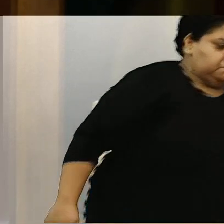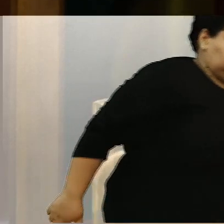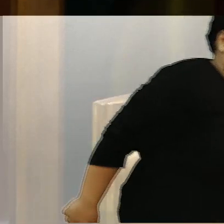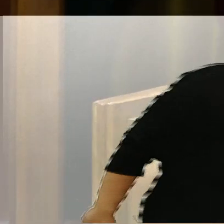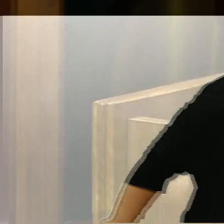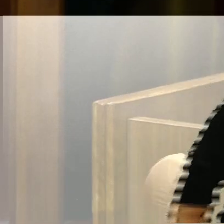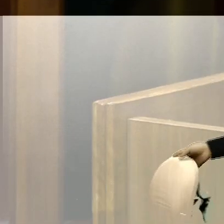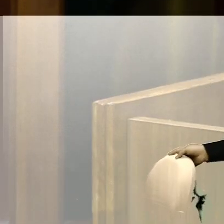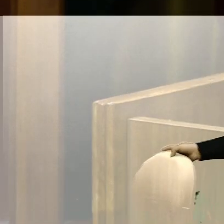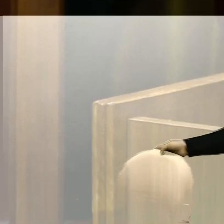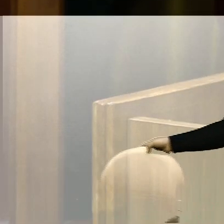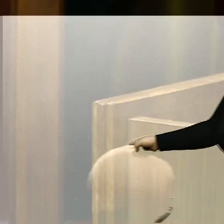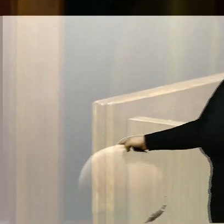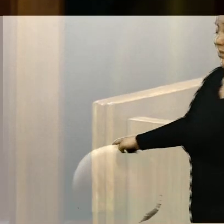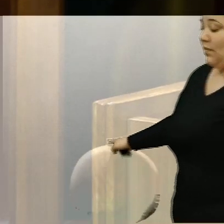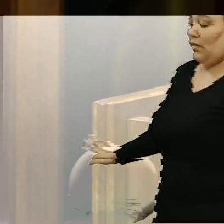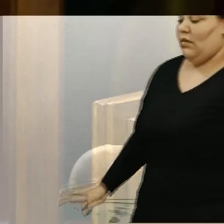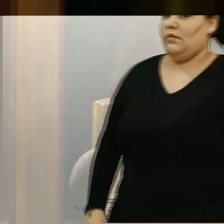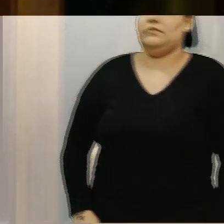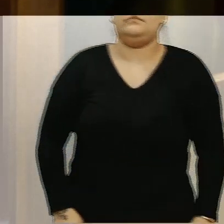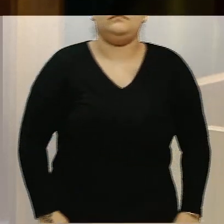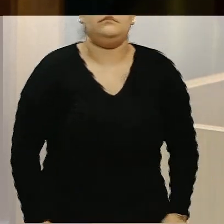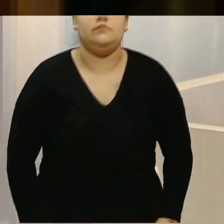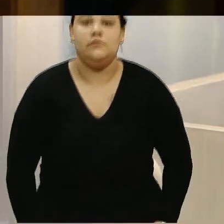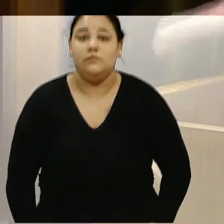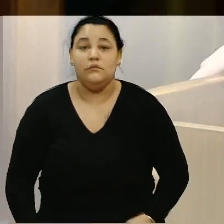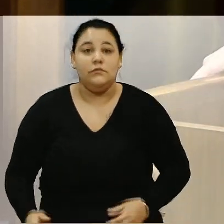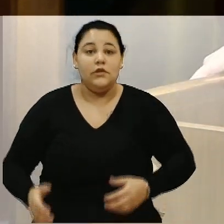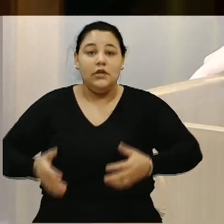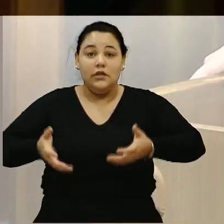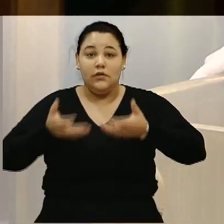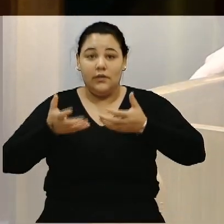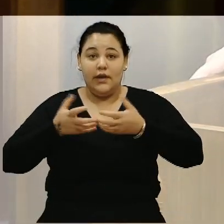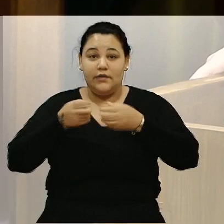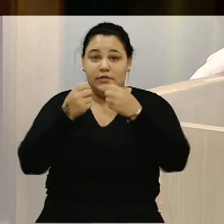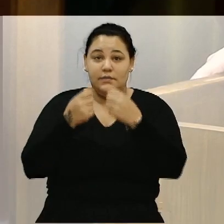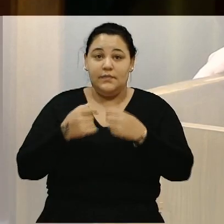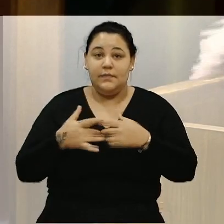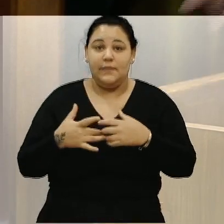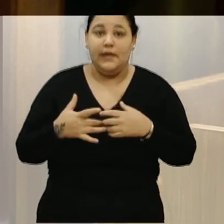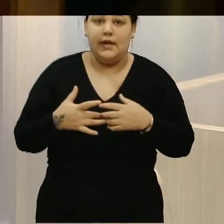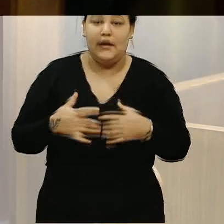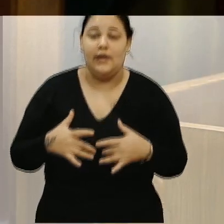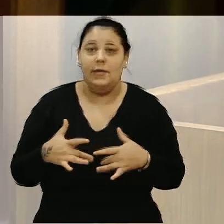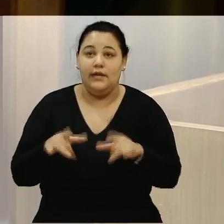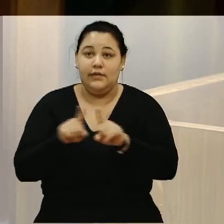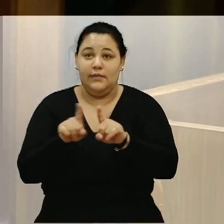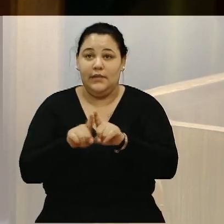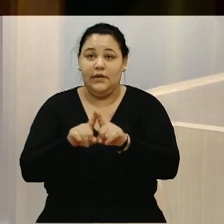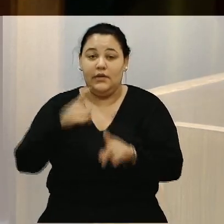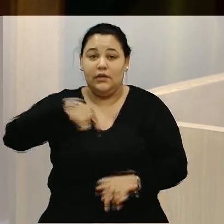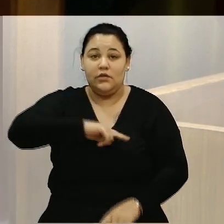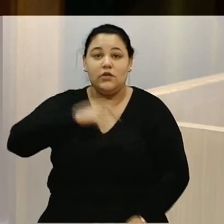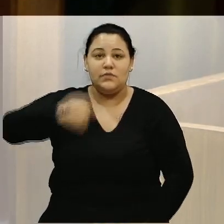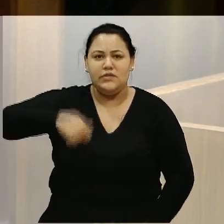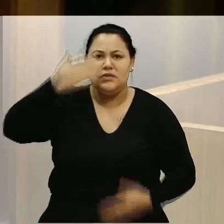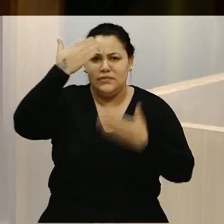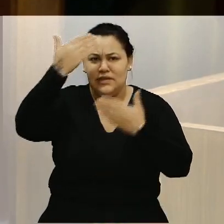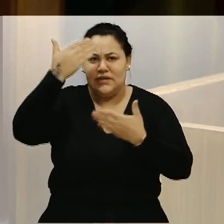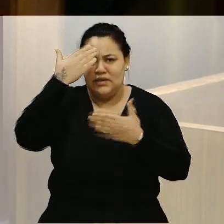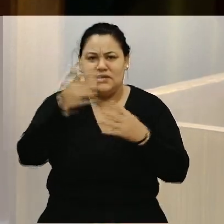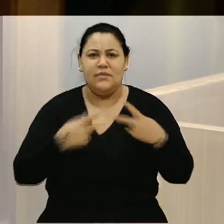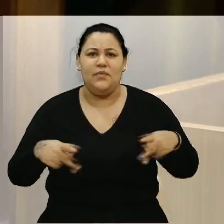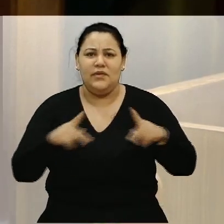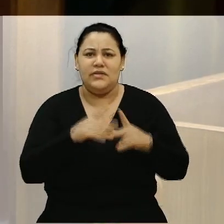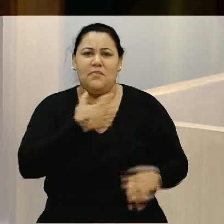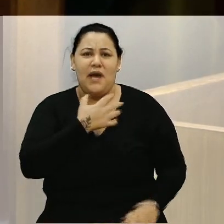E eu quero dizer aqui também que nós temos sim, vereador Rafael, que agradecer ao povo baiano, ao povo